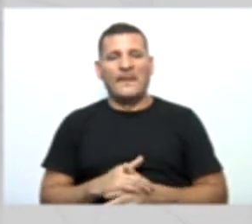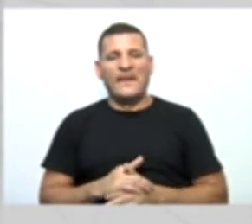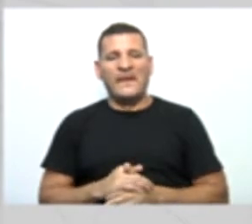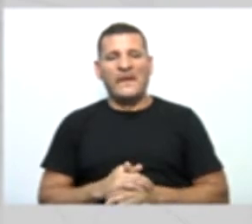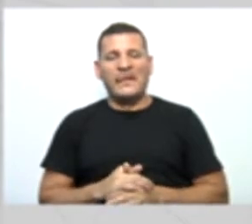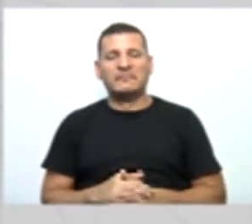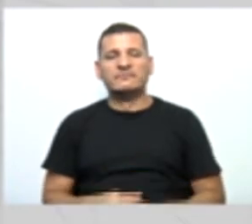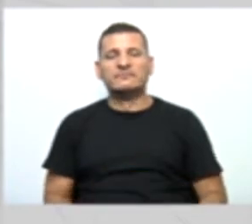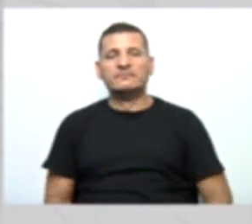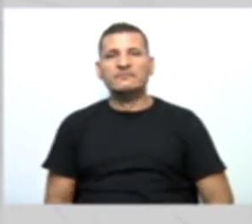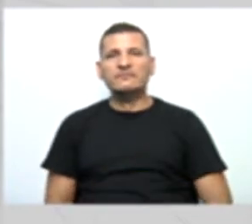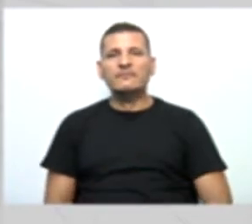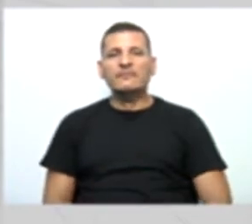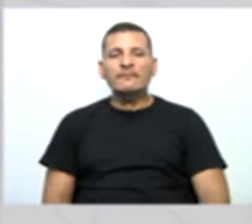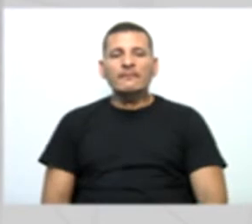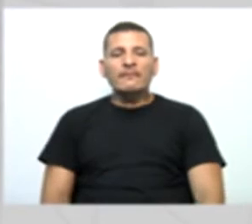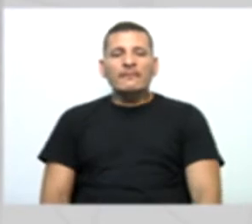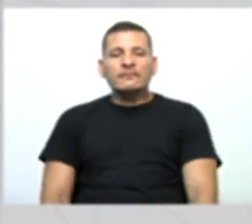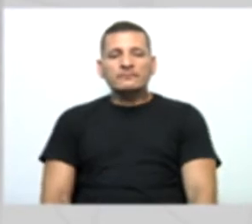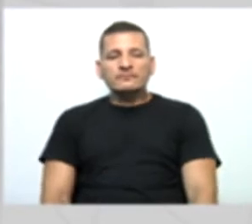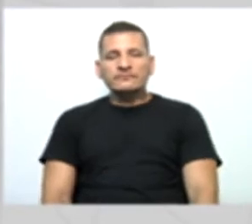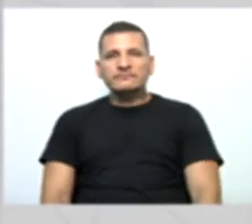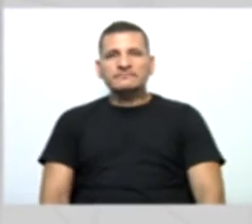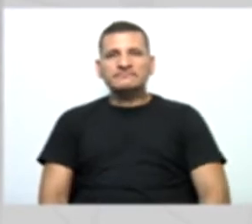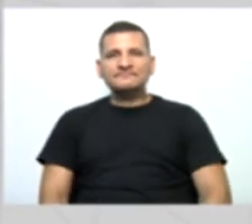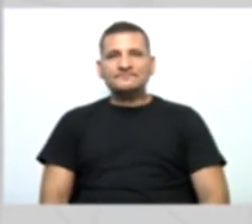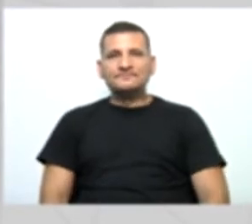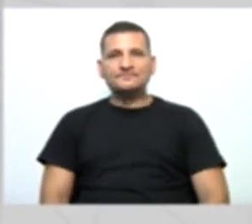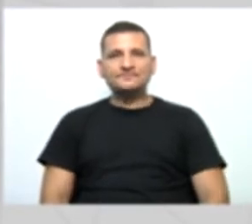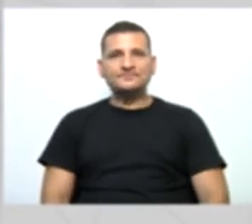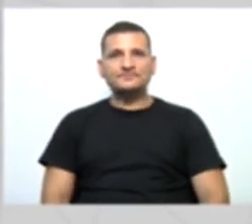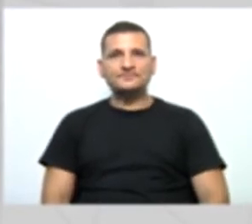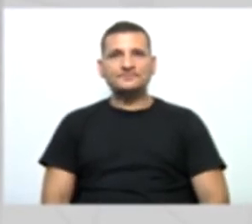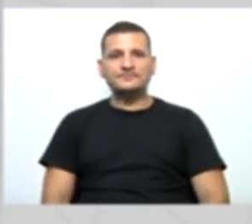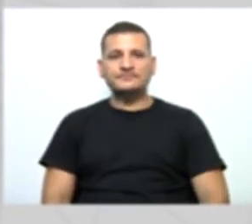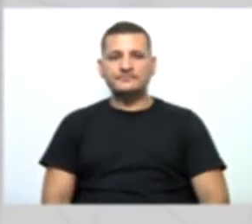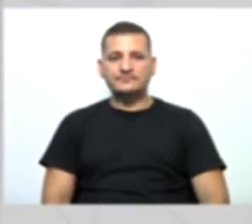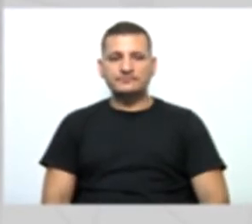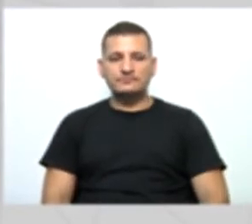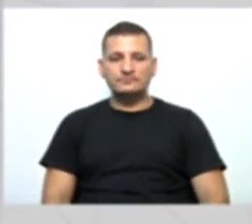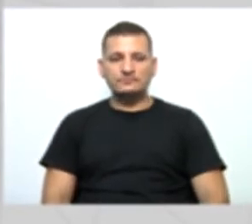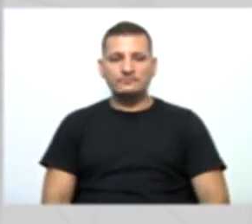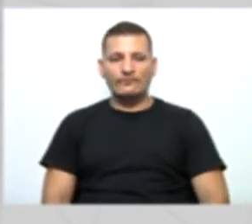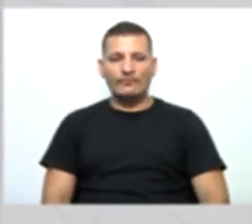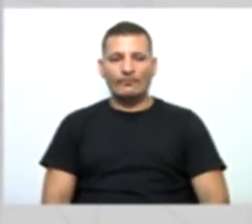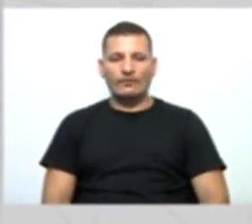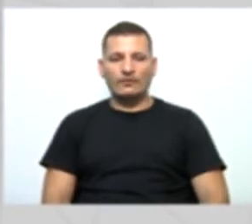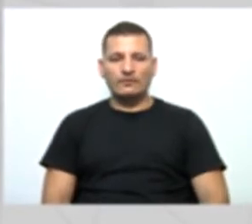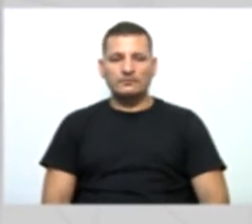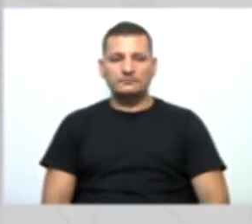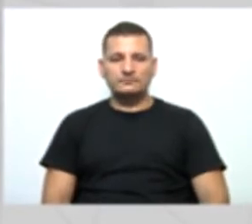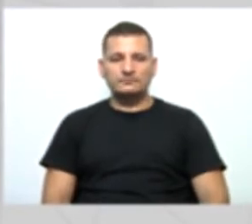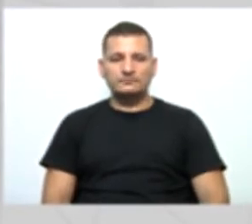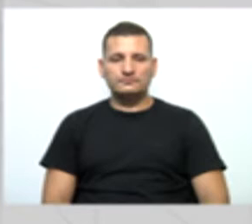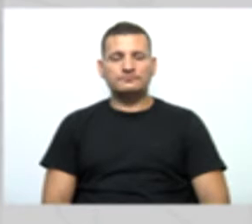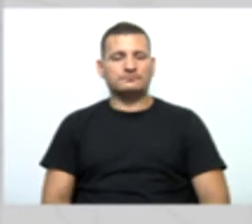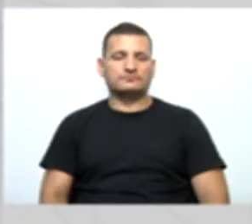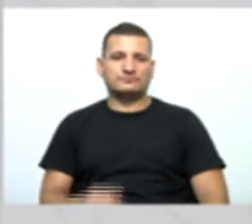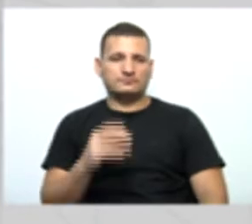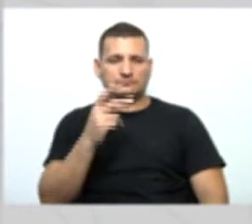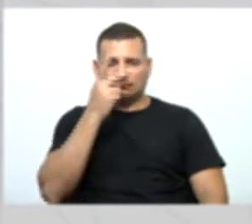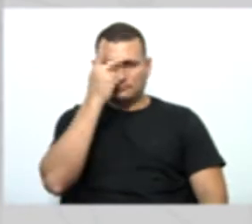Então tá aí uma ação que essa pessoa pode ter. Ela pode se apresentar. Essa pessoa pode dormir, não pode? Ela pode